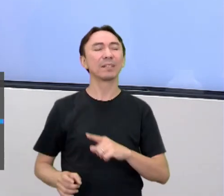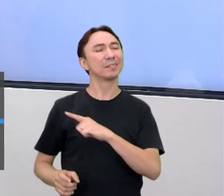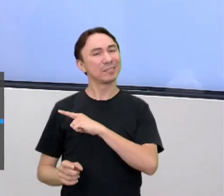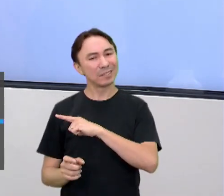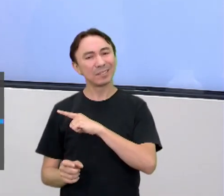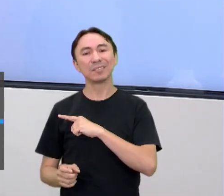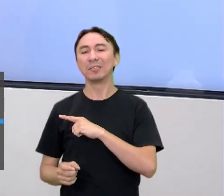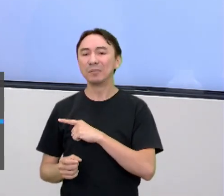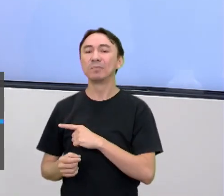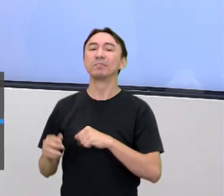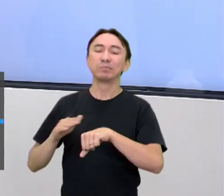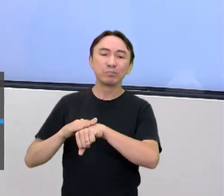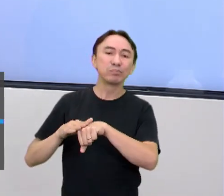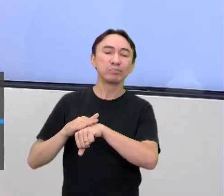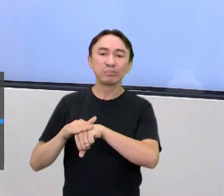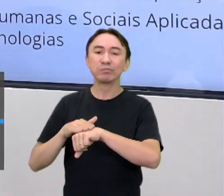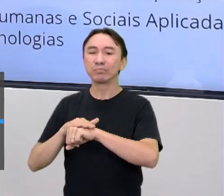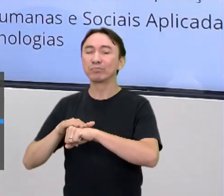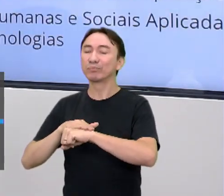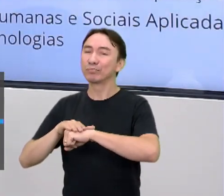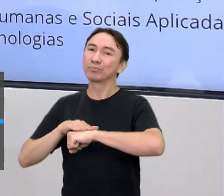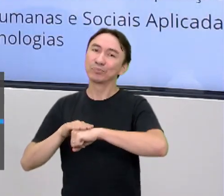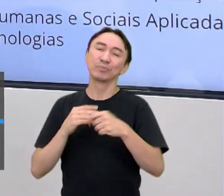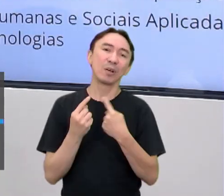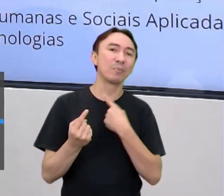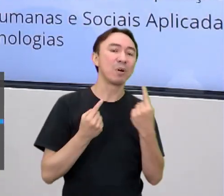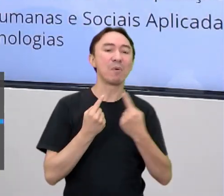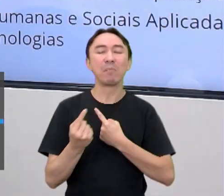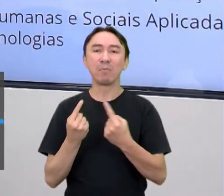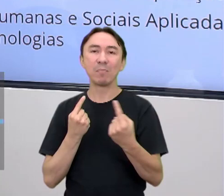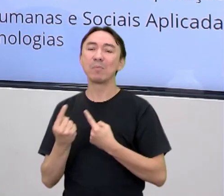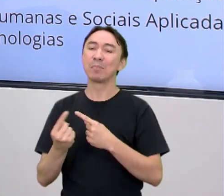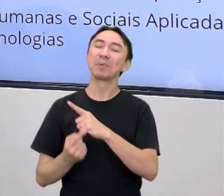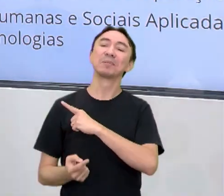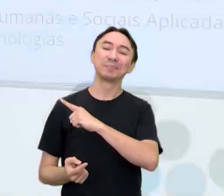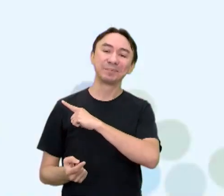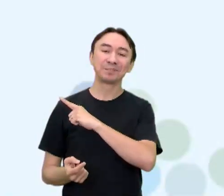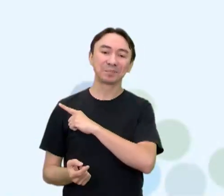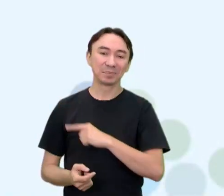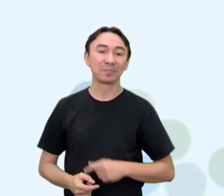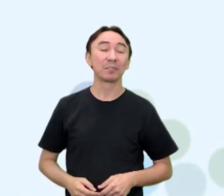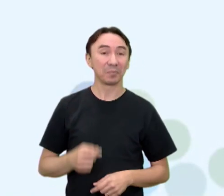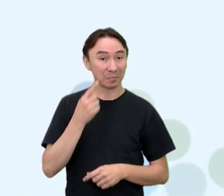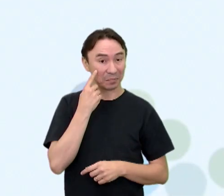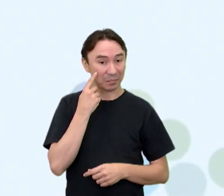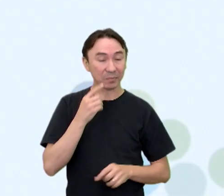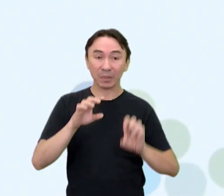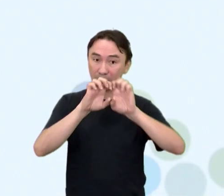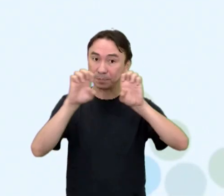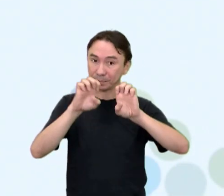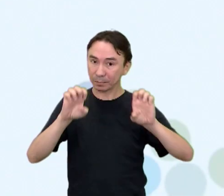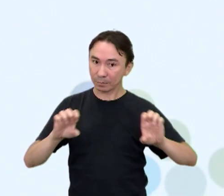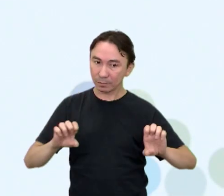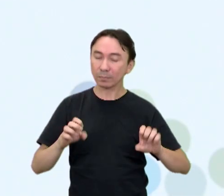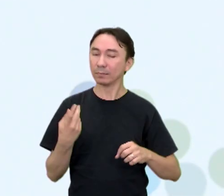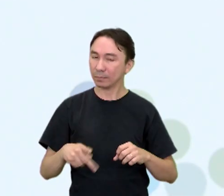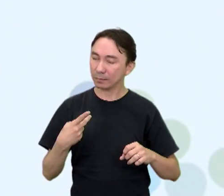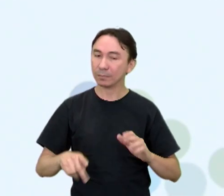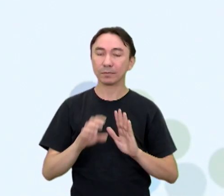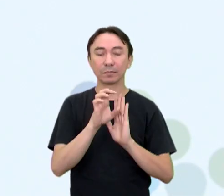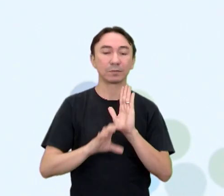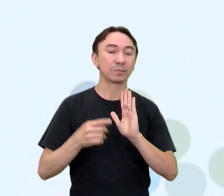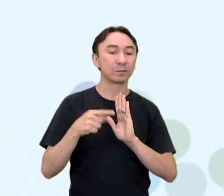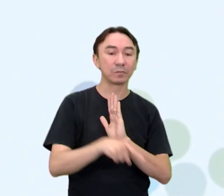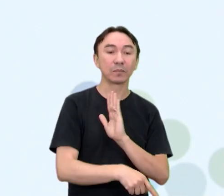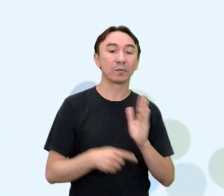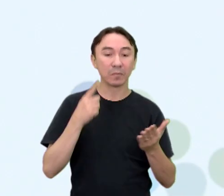sabem, gera muita conversa, tá ok? Bom, vamos colocar a estrutura do desenvolvimento aí da aula, né? Então a gente tem o